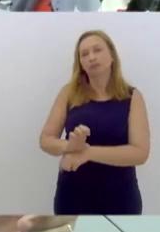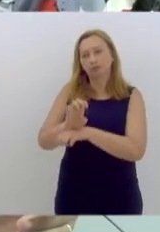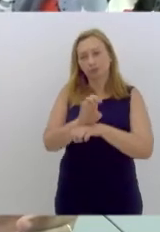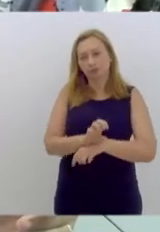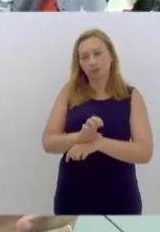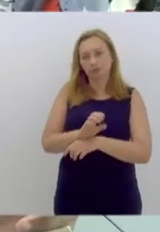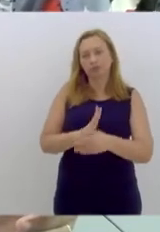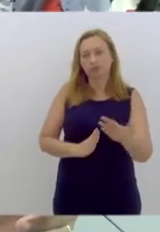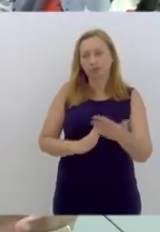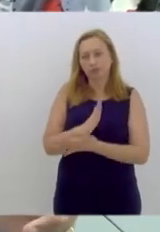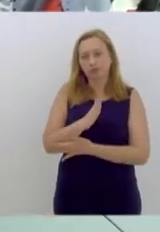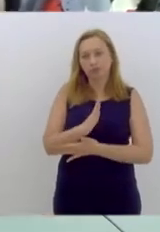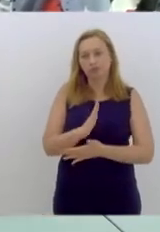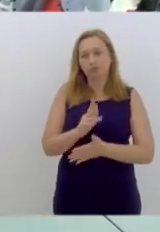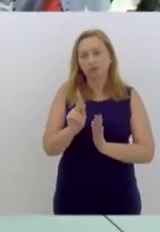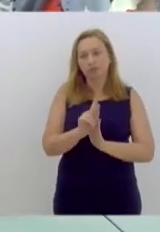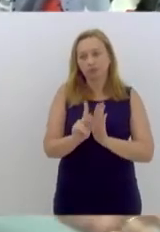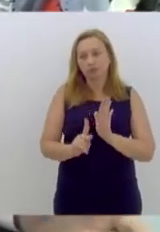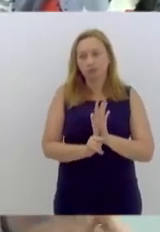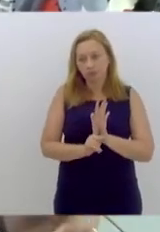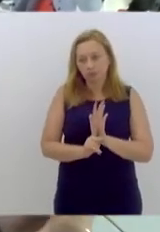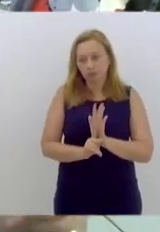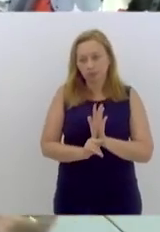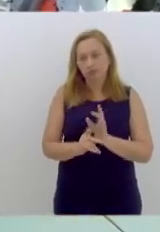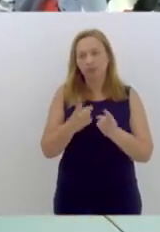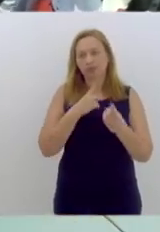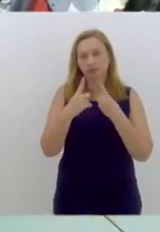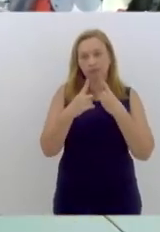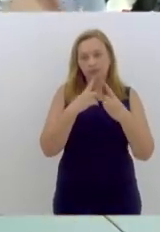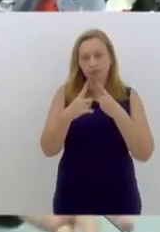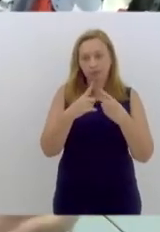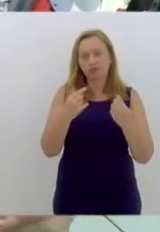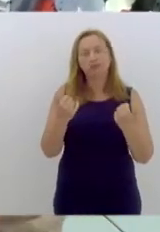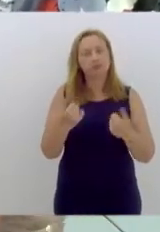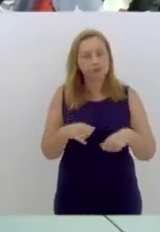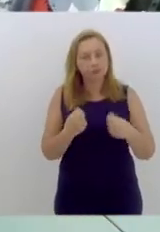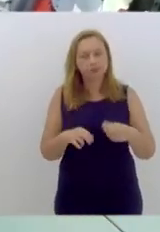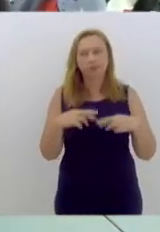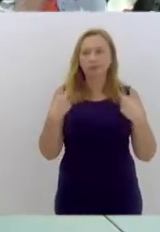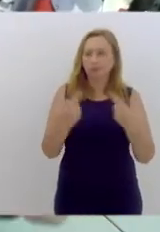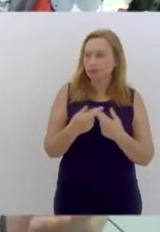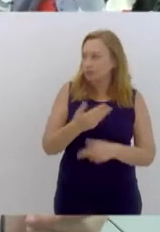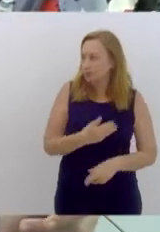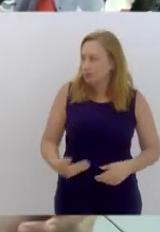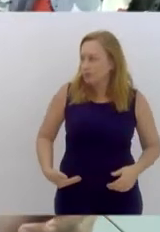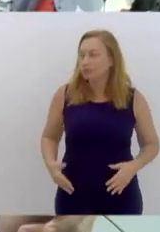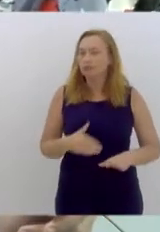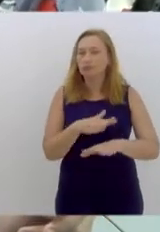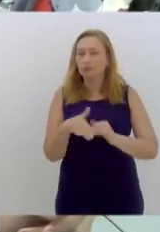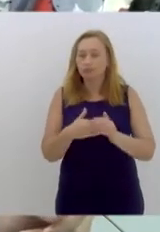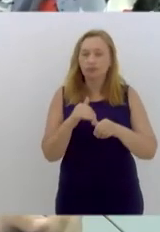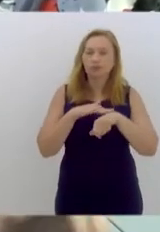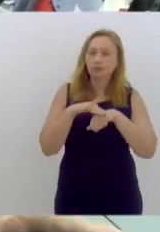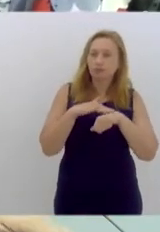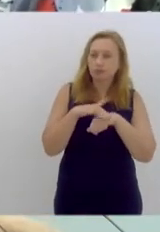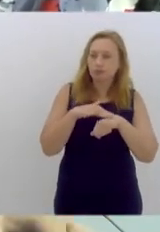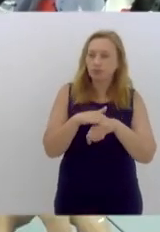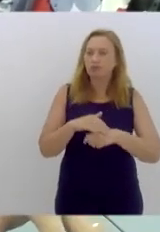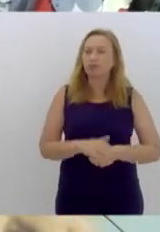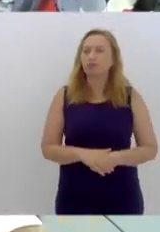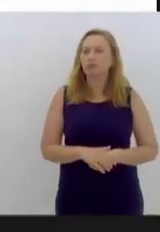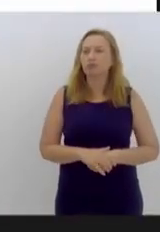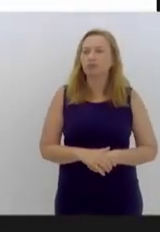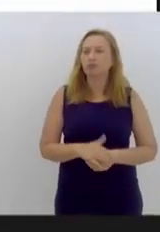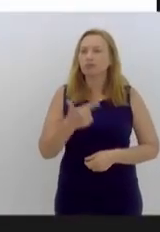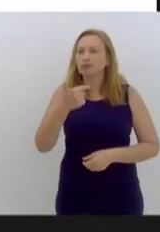que aprovaram esse projeto com as discussões necessárias, com as audiências necessárias, com toda a conversa, eles tiveram no